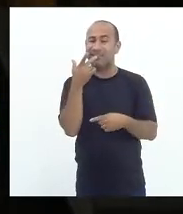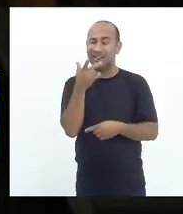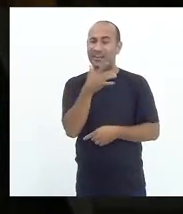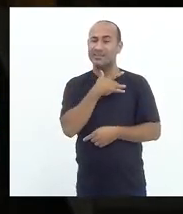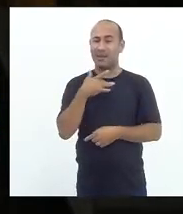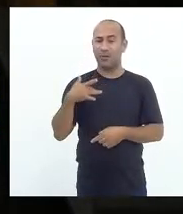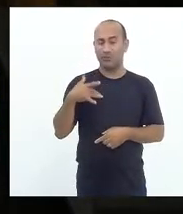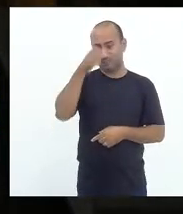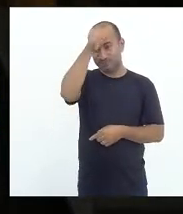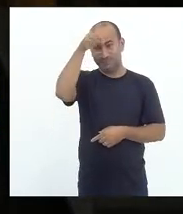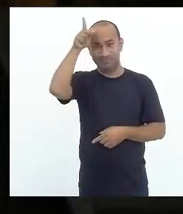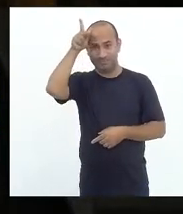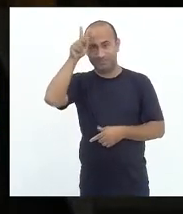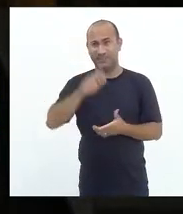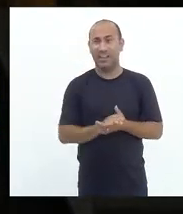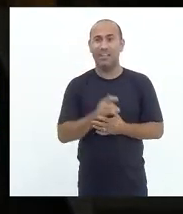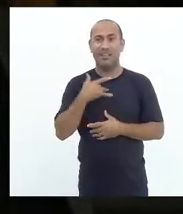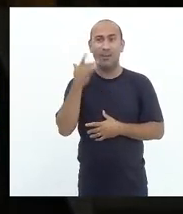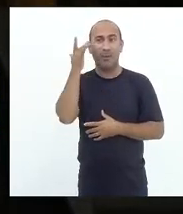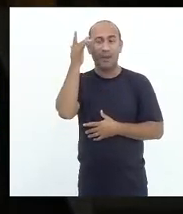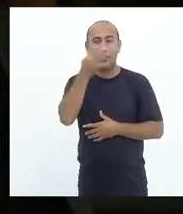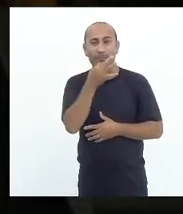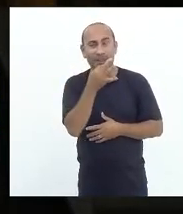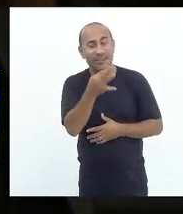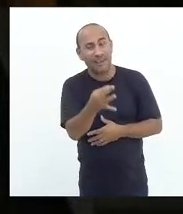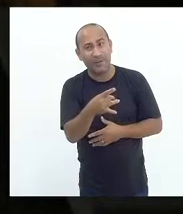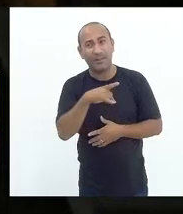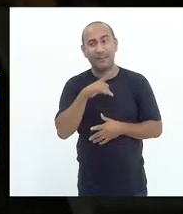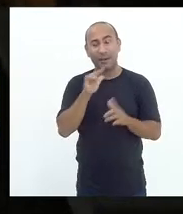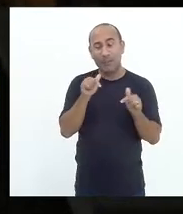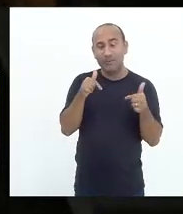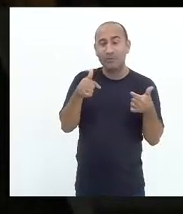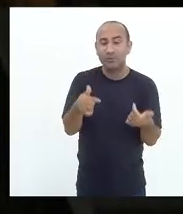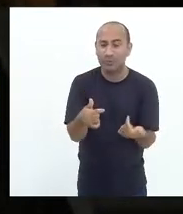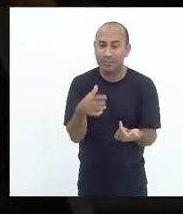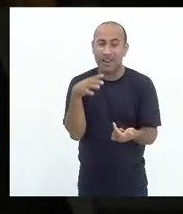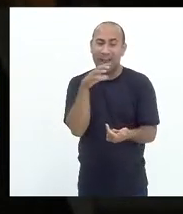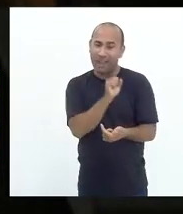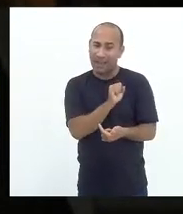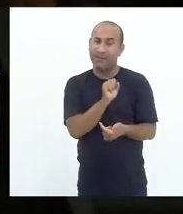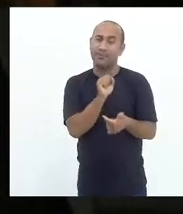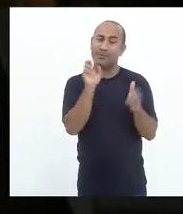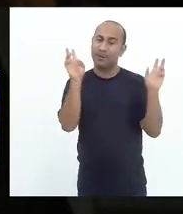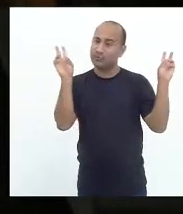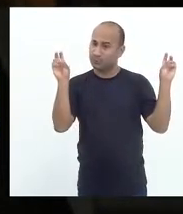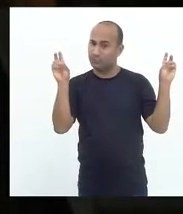pública. Então, eu acho que está havendo uma precipitação nessa questão.